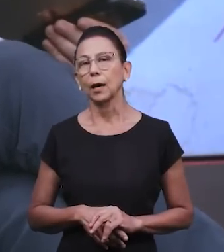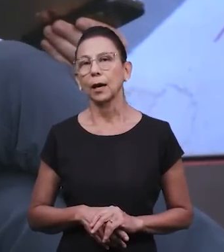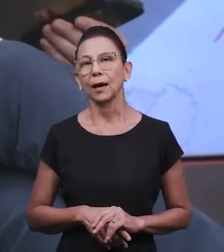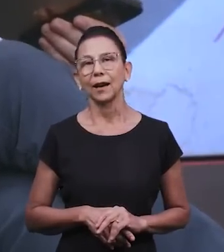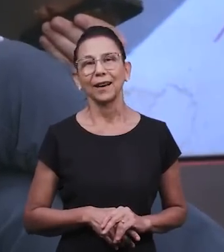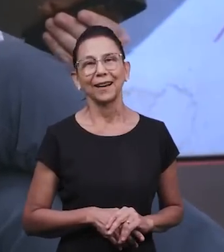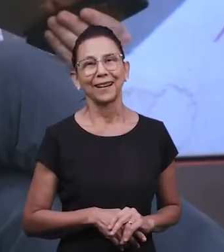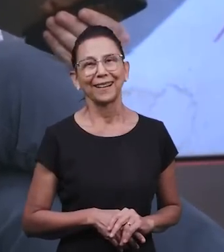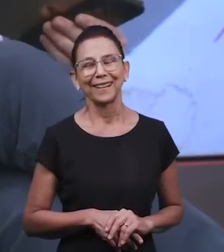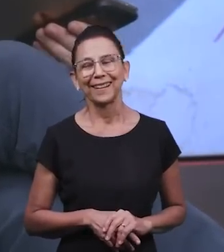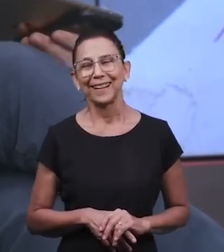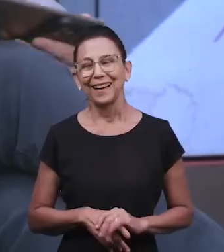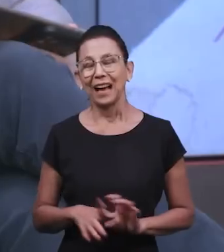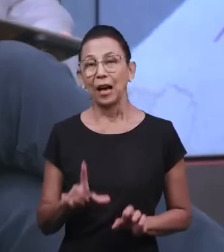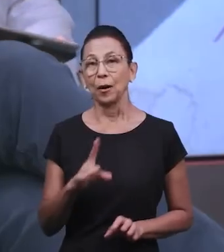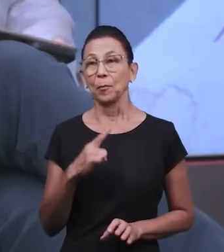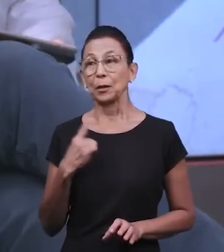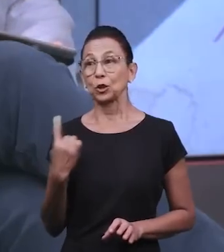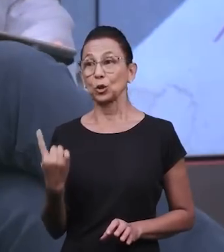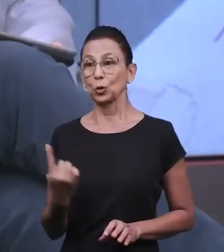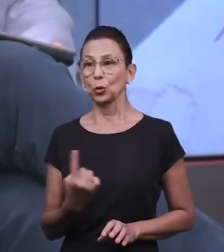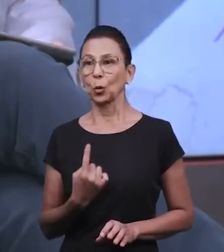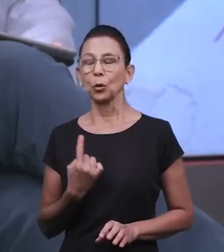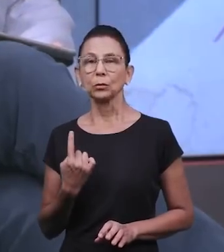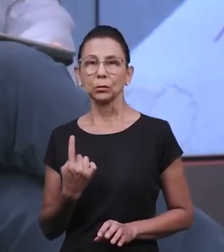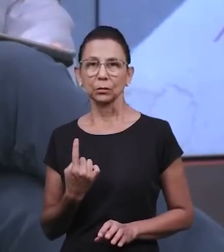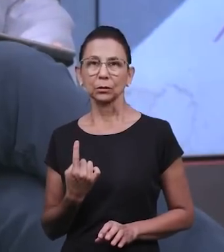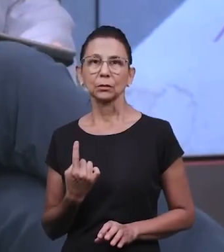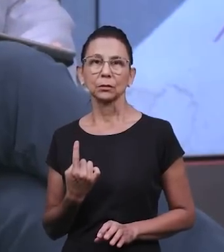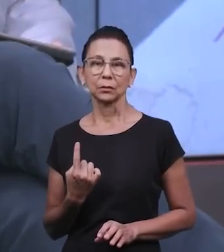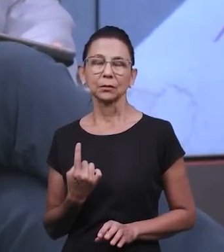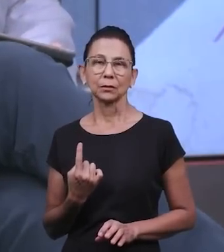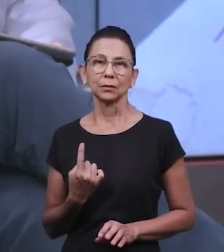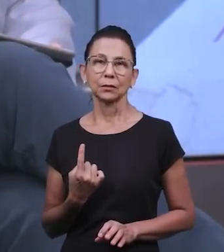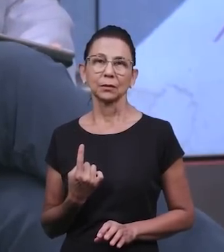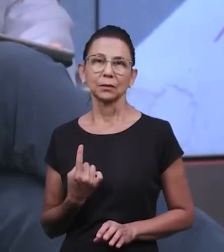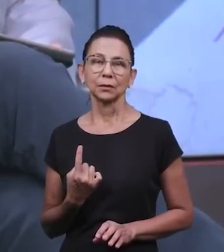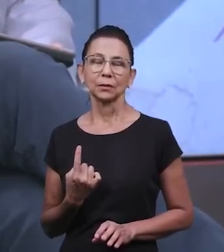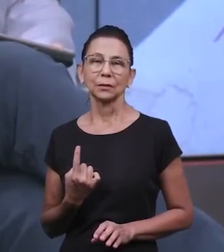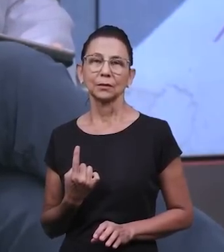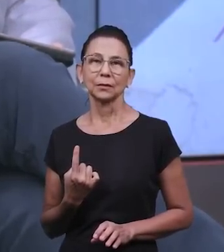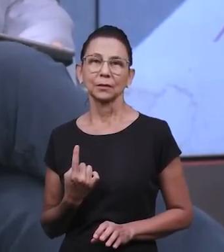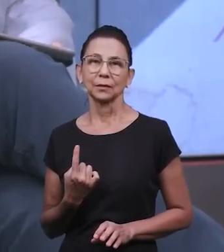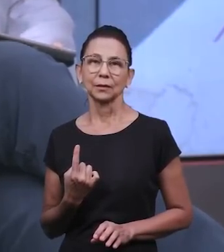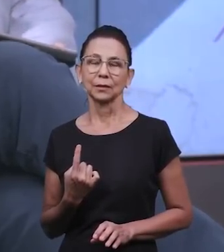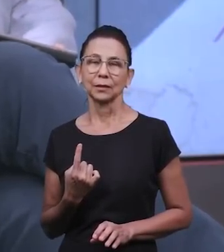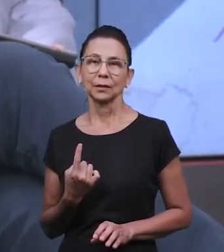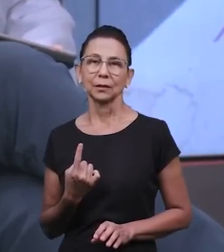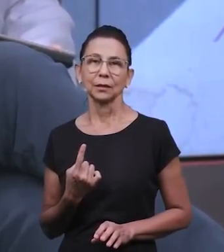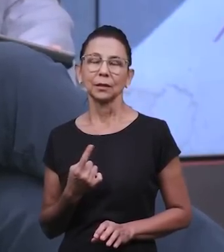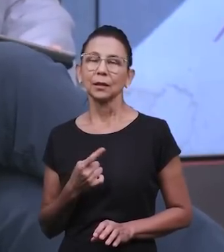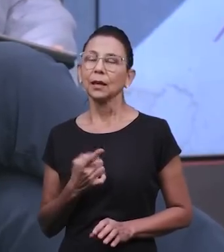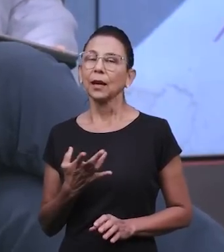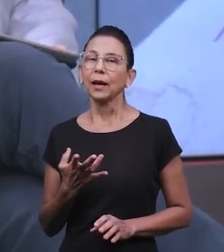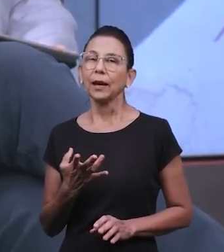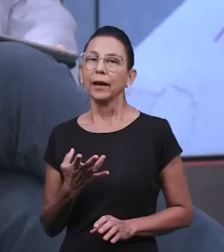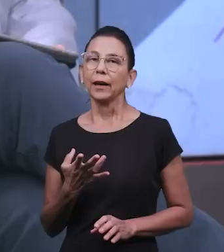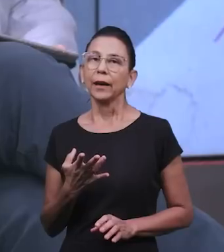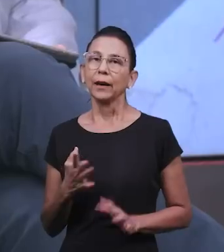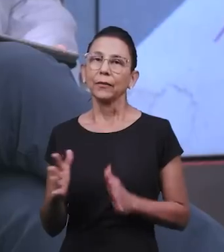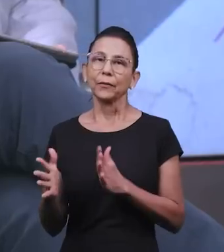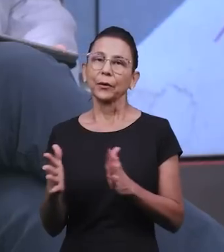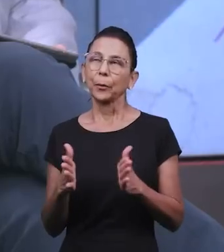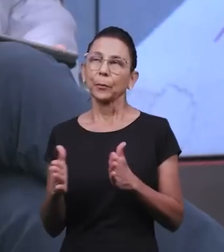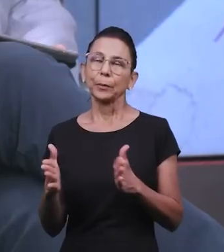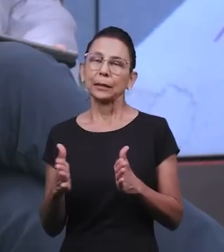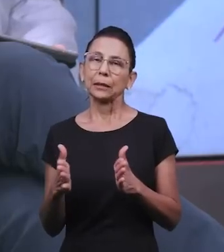das redes sociais, se abster, porque você tem, inclusive, atividades profissionais que dependem das redes sociais ou outras demandas que podem